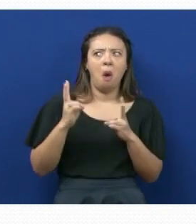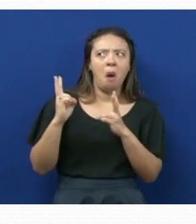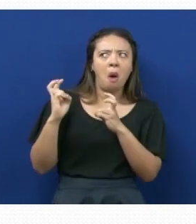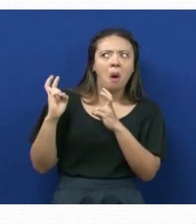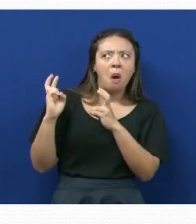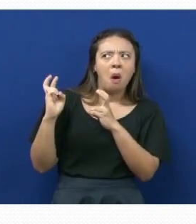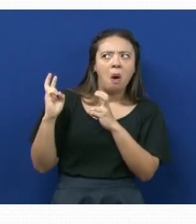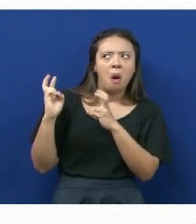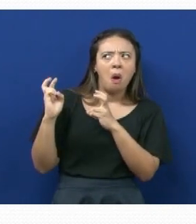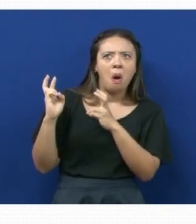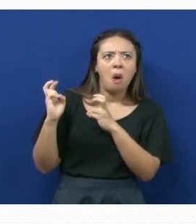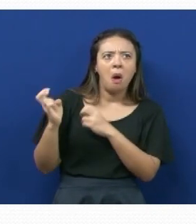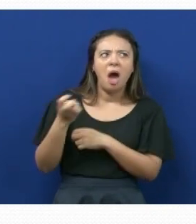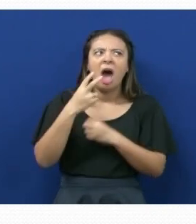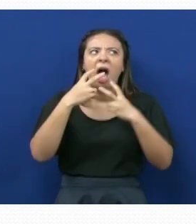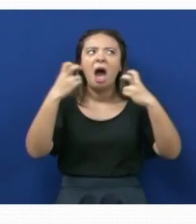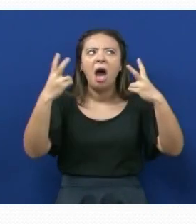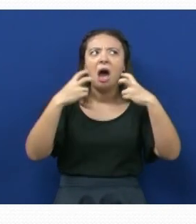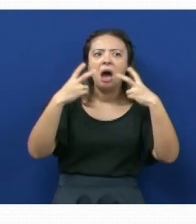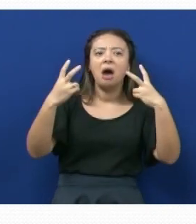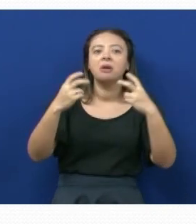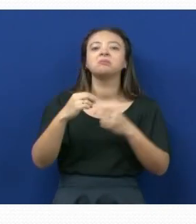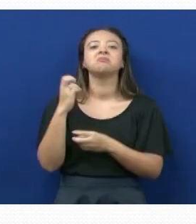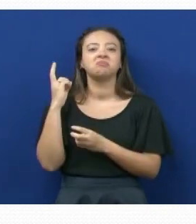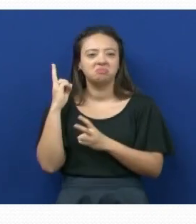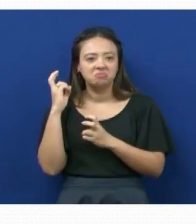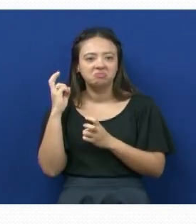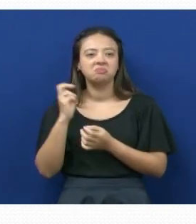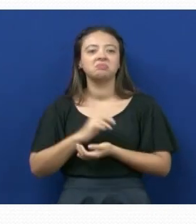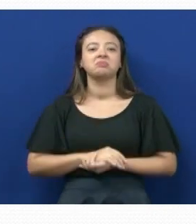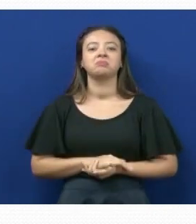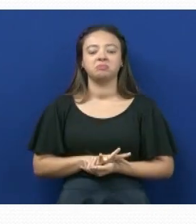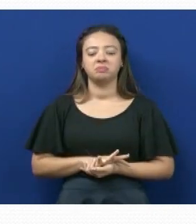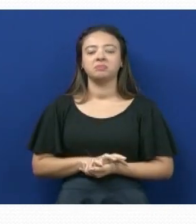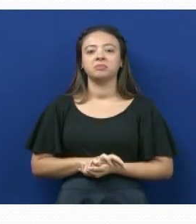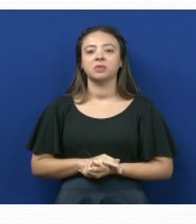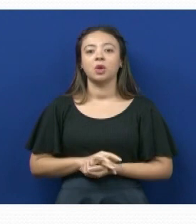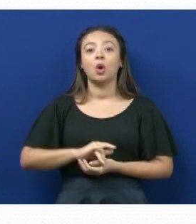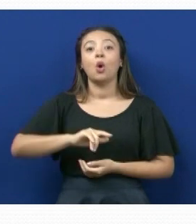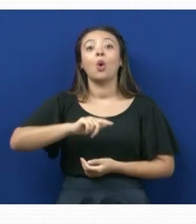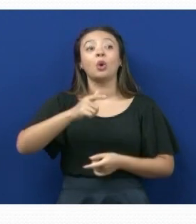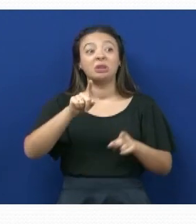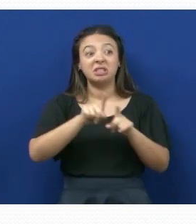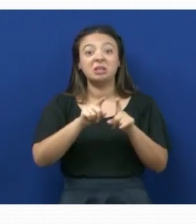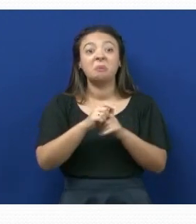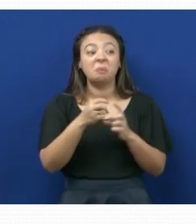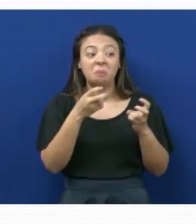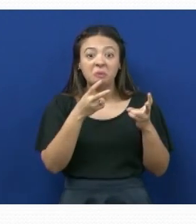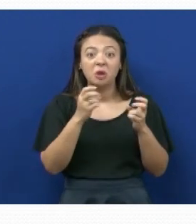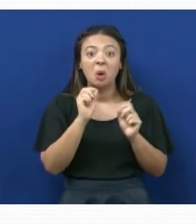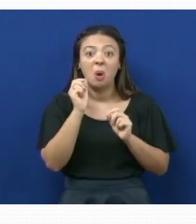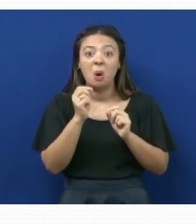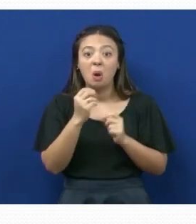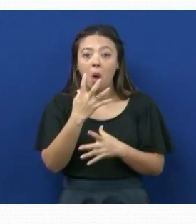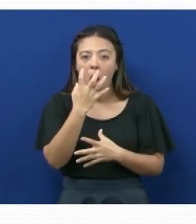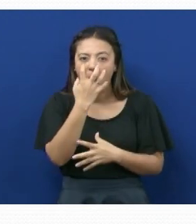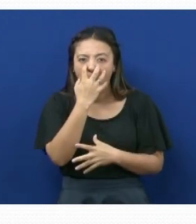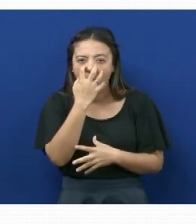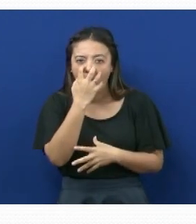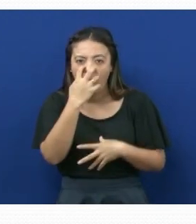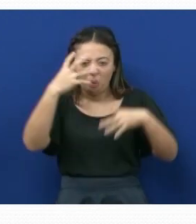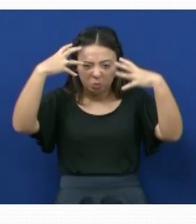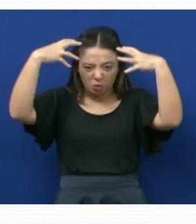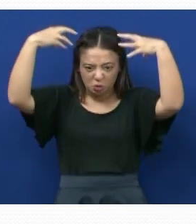de vezes. E outro que eu também vi foi o tar de lobisomem. Ê, bicho